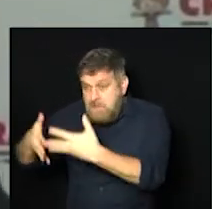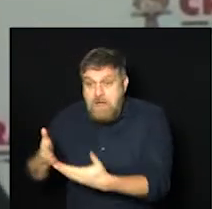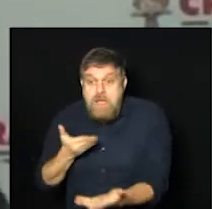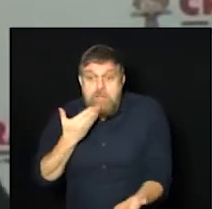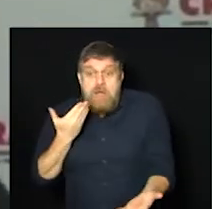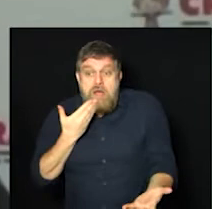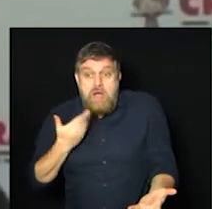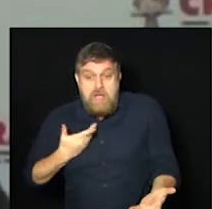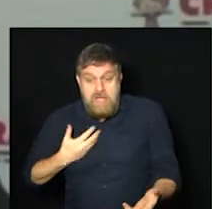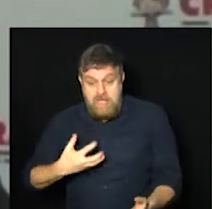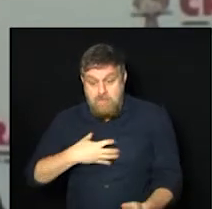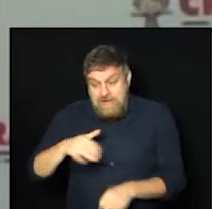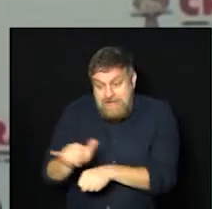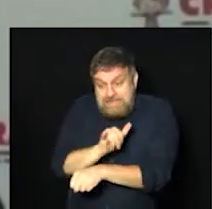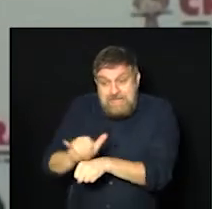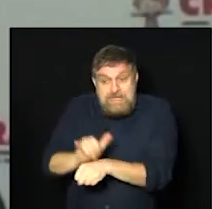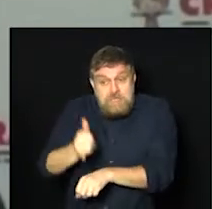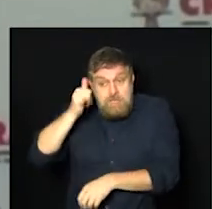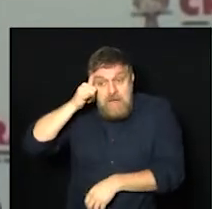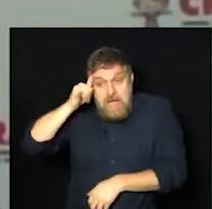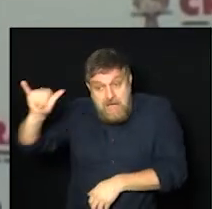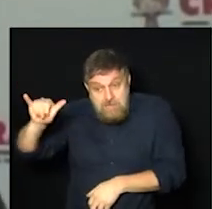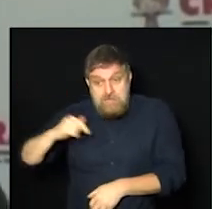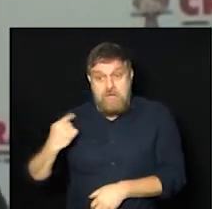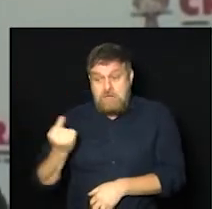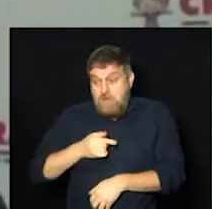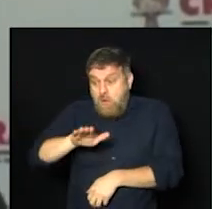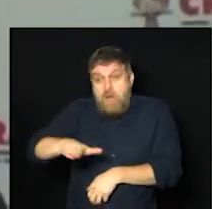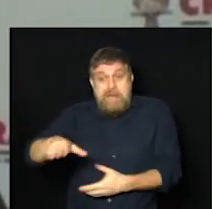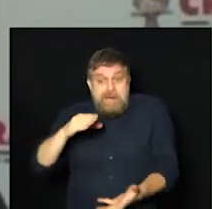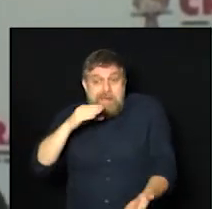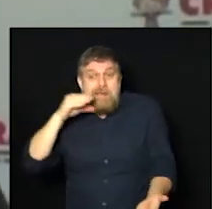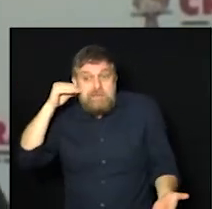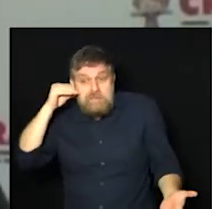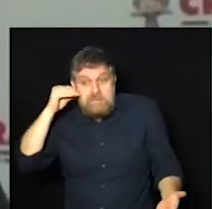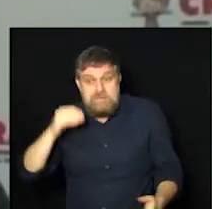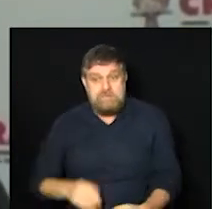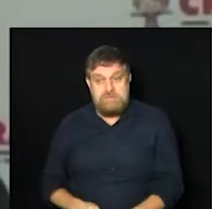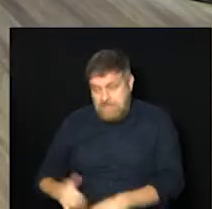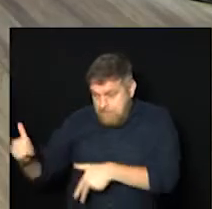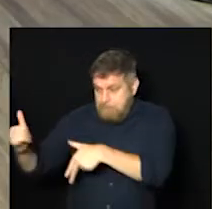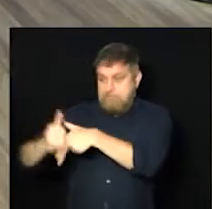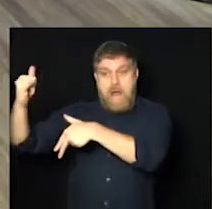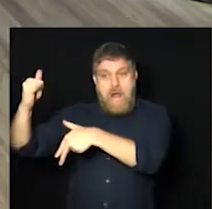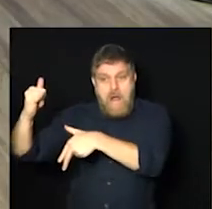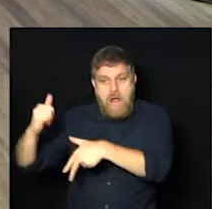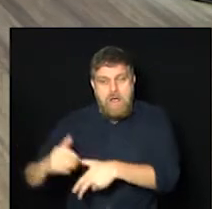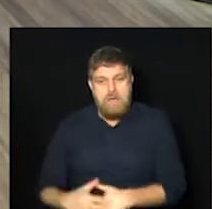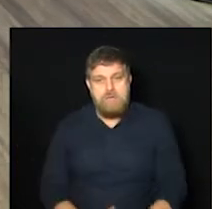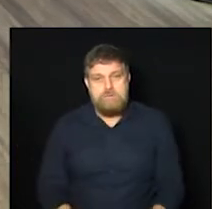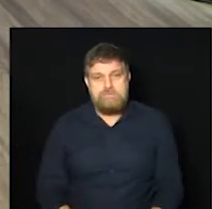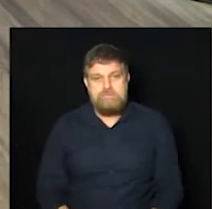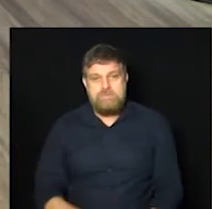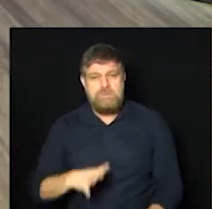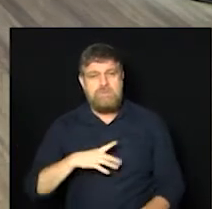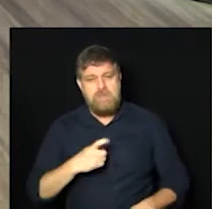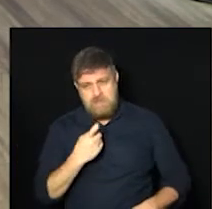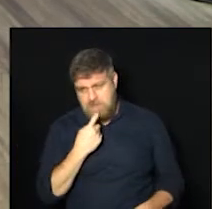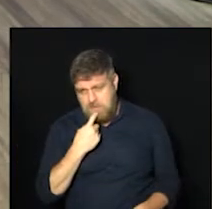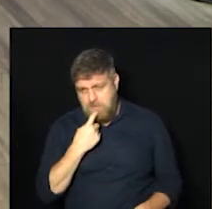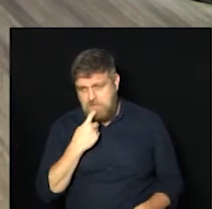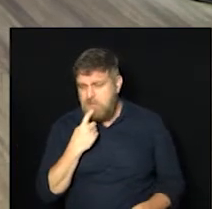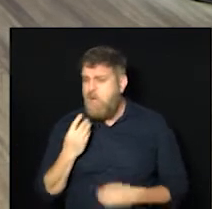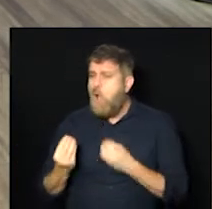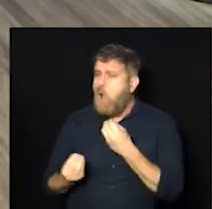das formas de prevenção que nós temos para atuar com crianças e adolescentes vítimas. Ô Fabiana, aqui na cidade de Campinas, como